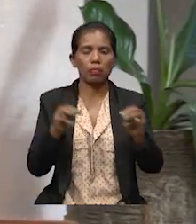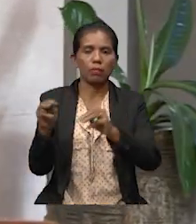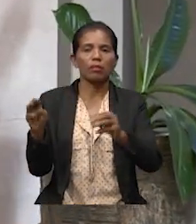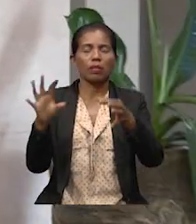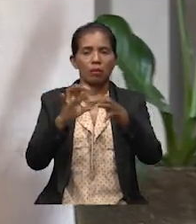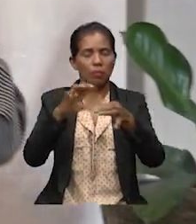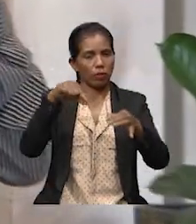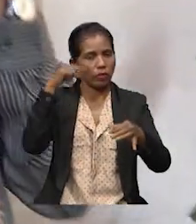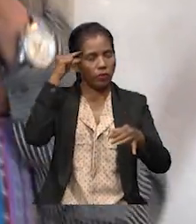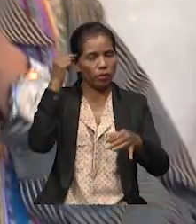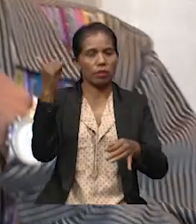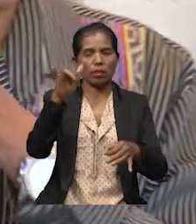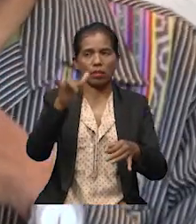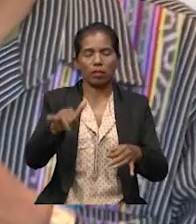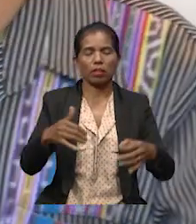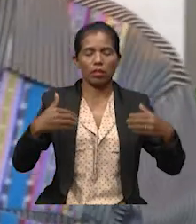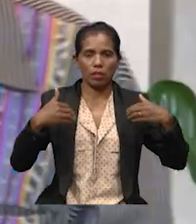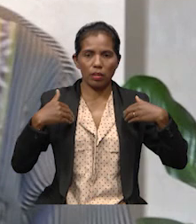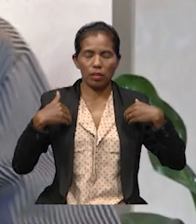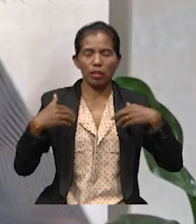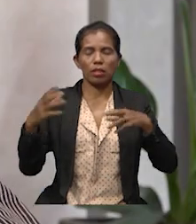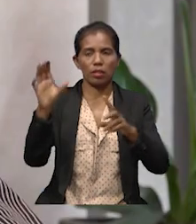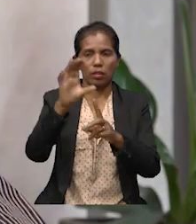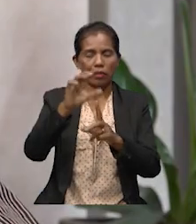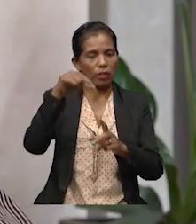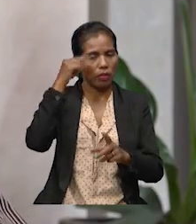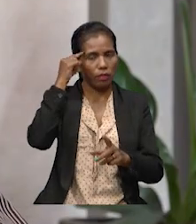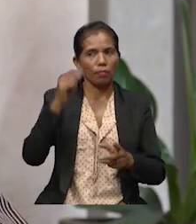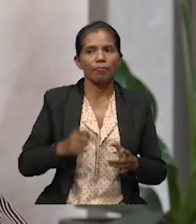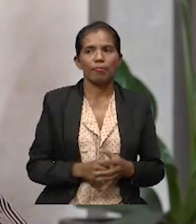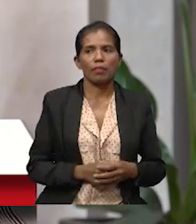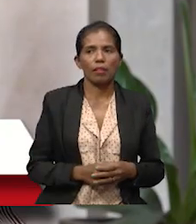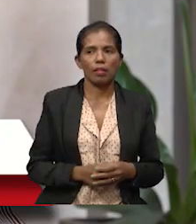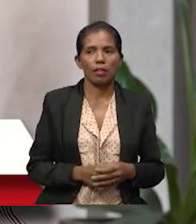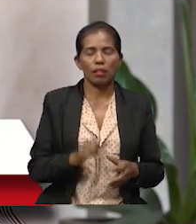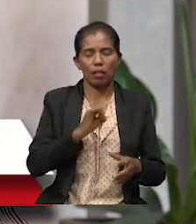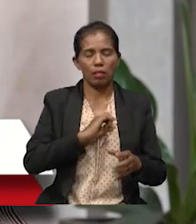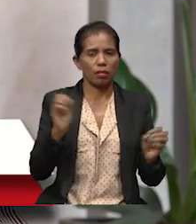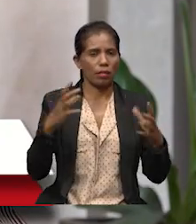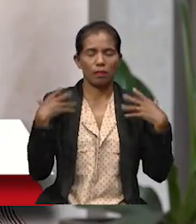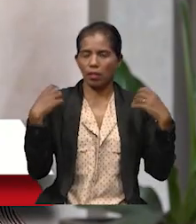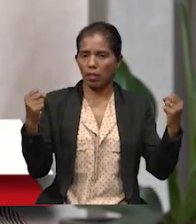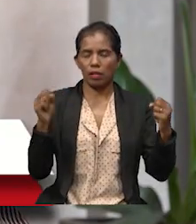governo Sirané, competência chefe governo Nian. Olá, Brani, quero um abafo no ida.